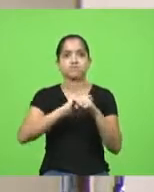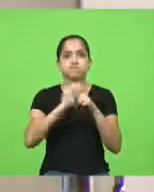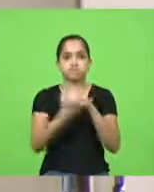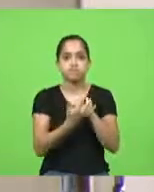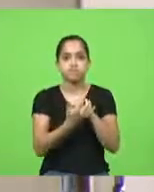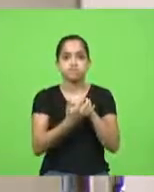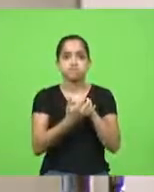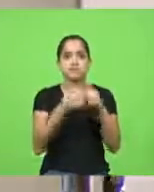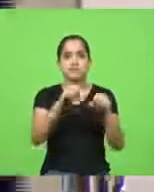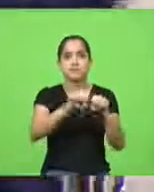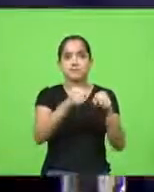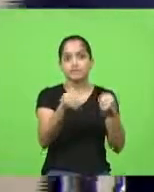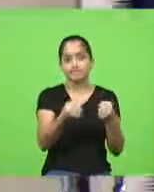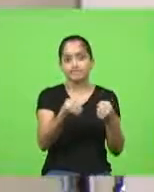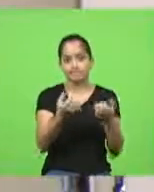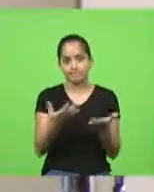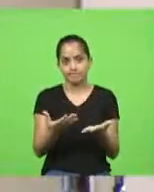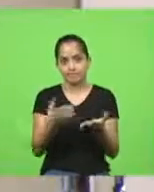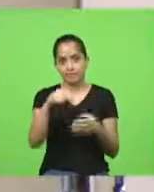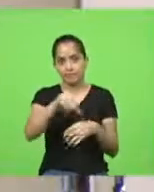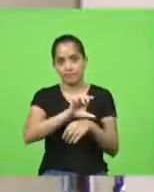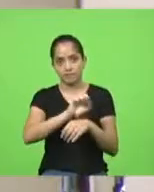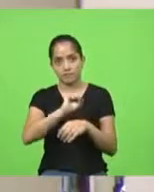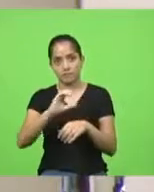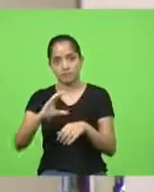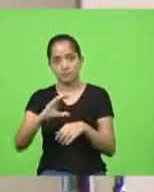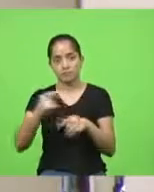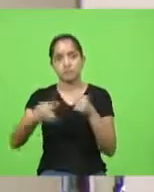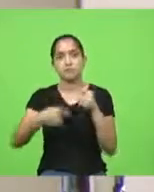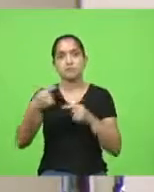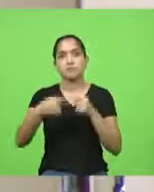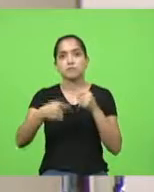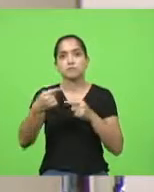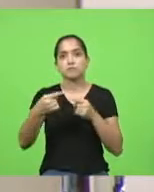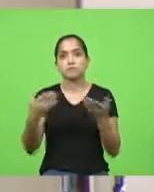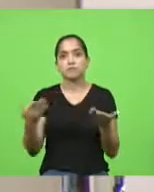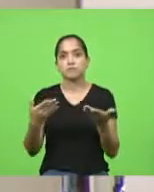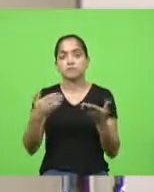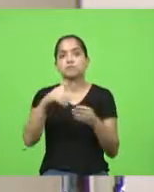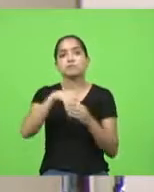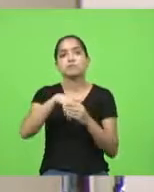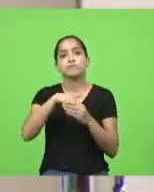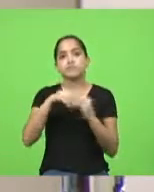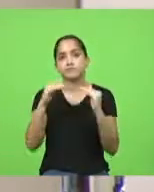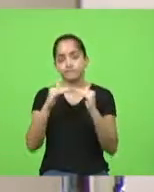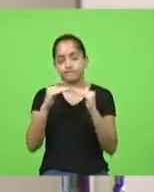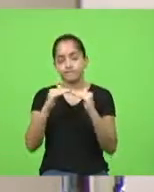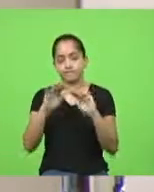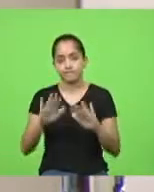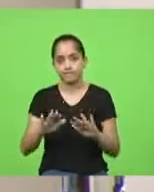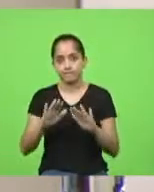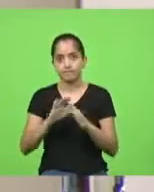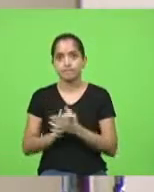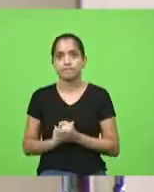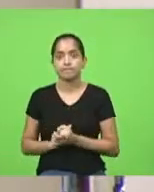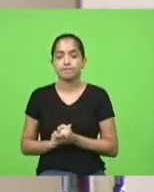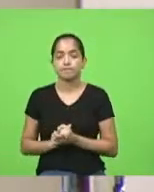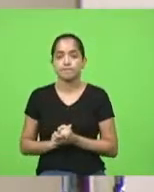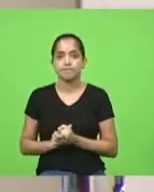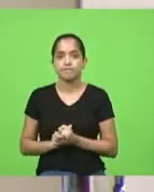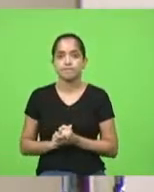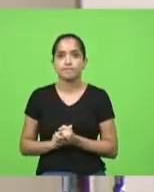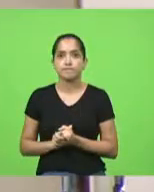Laboratório Central de Saúde Pública do Estado de Santa Catarina, em discussão. Não havendo quem queira discutir, em votação. Deputados que aprovam, permaneçam como se